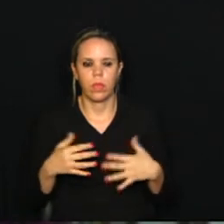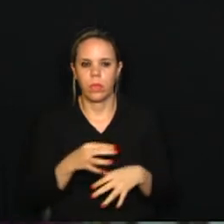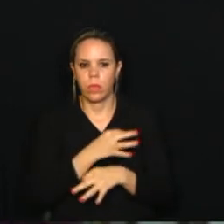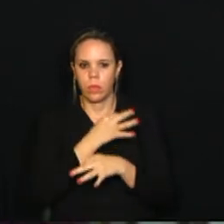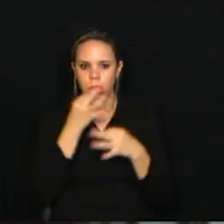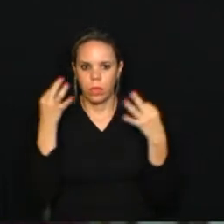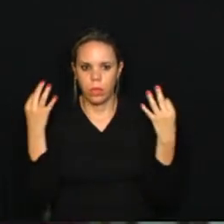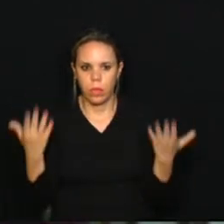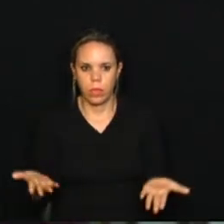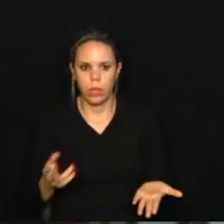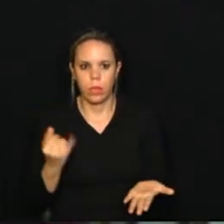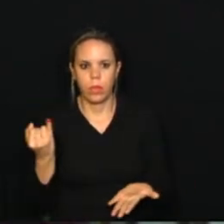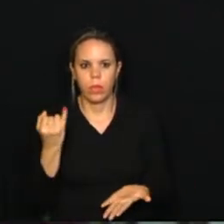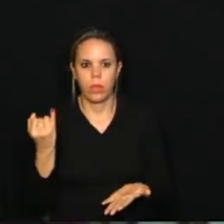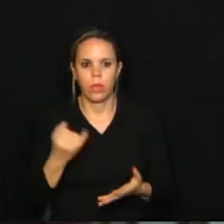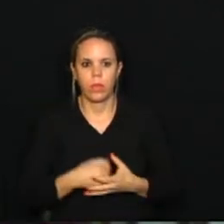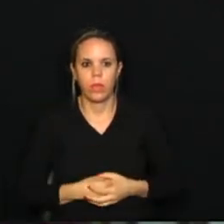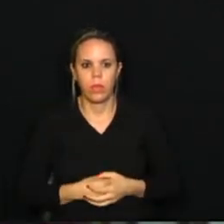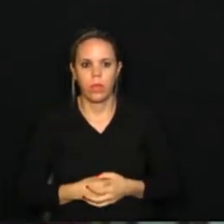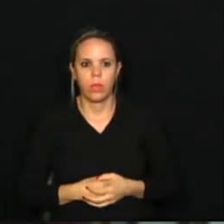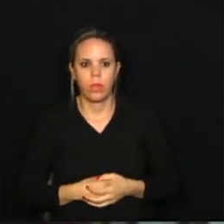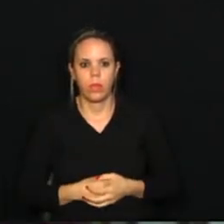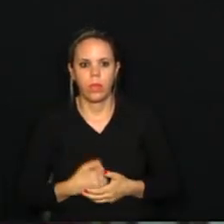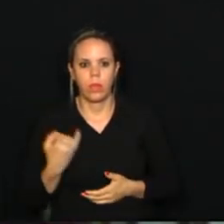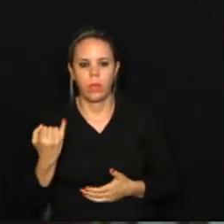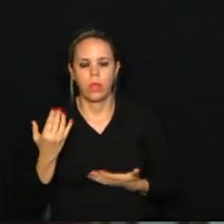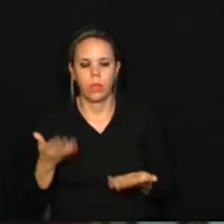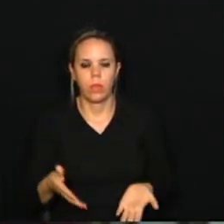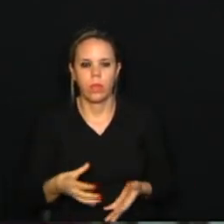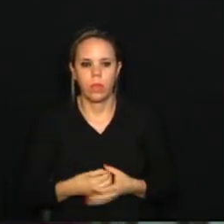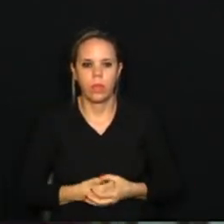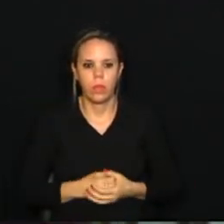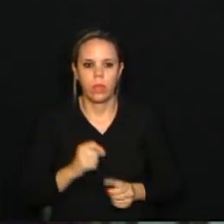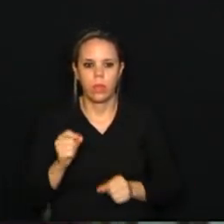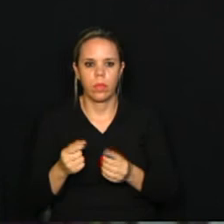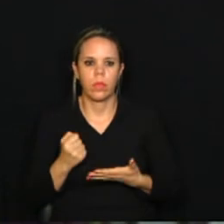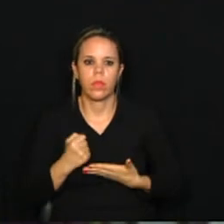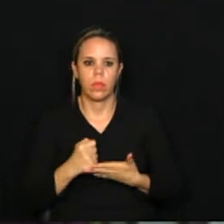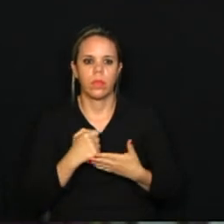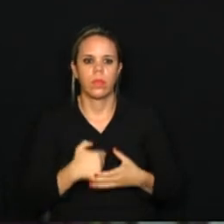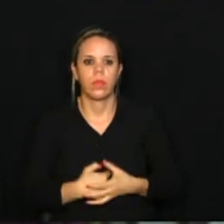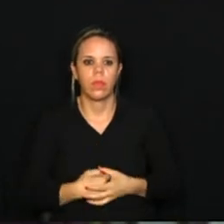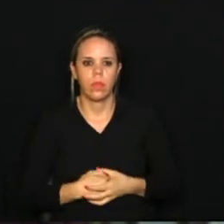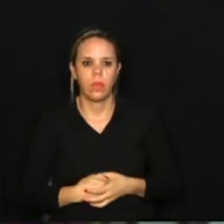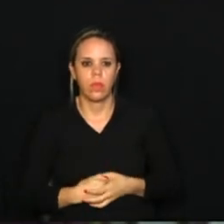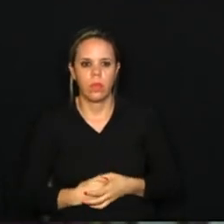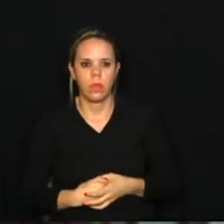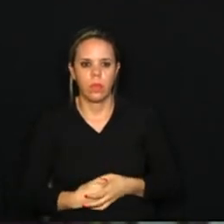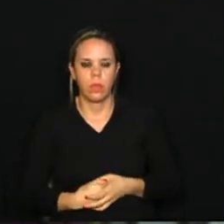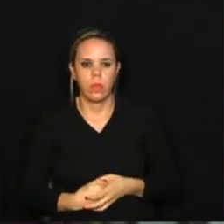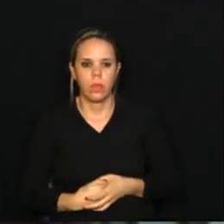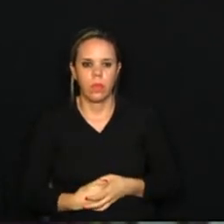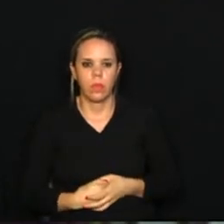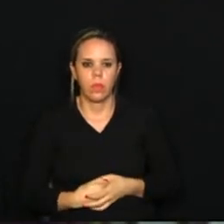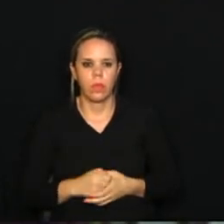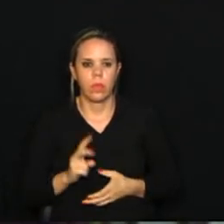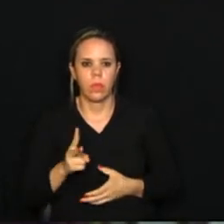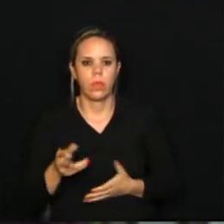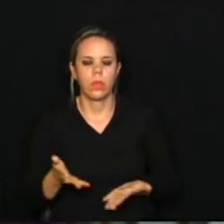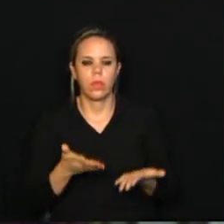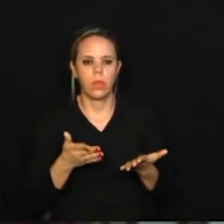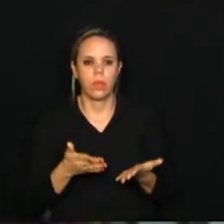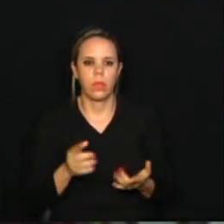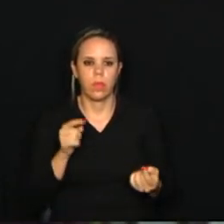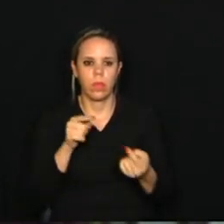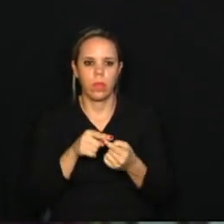muito pertinentes, importantes e que ajudam a caminhar no sentido